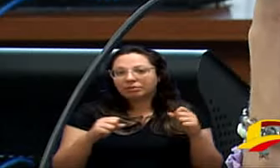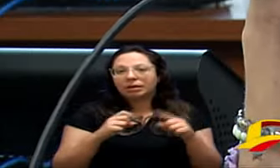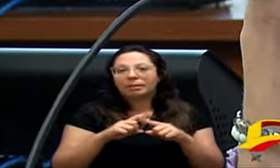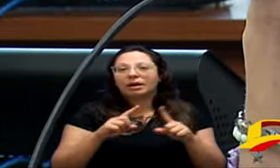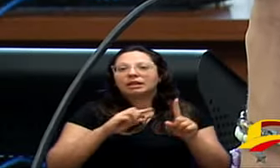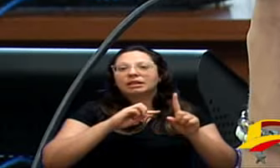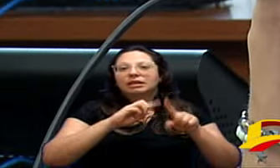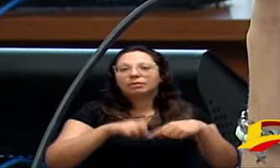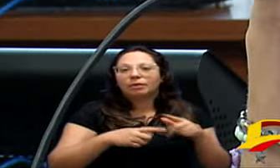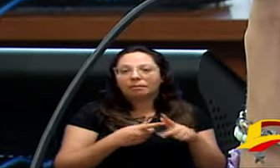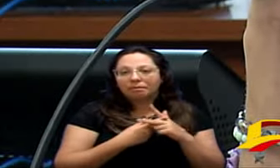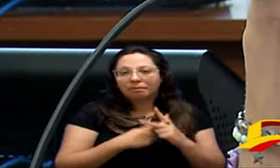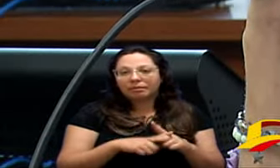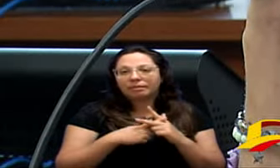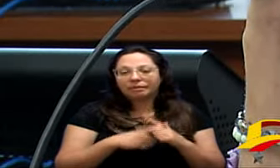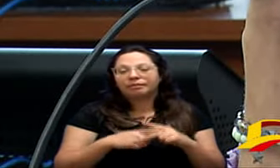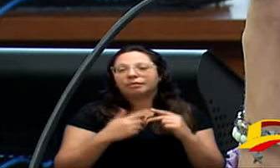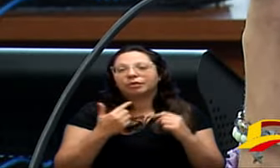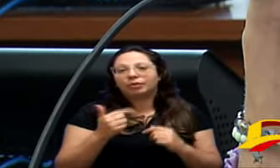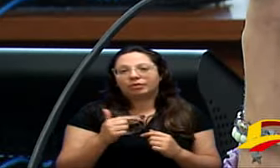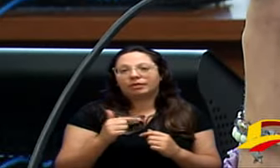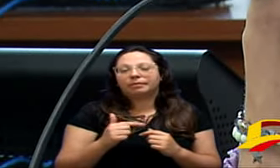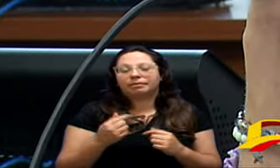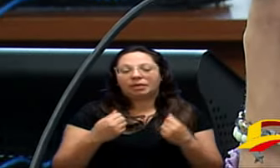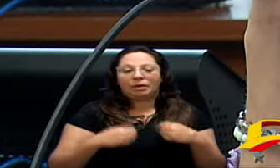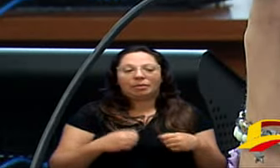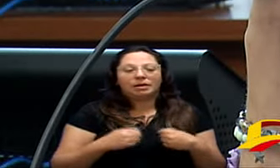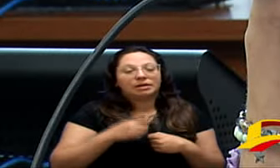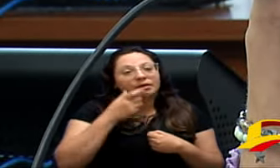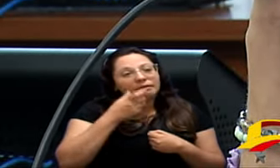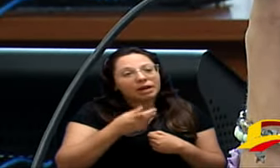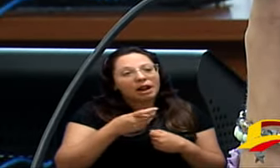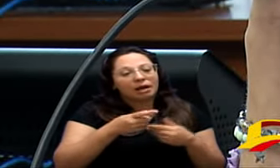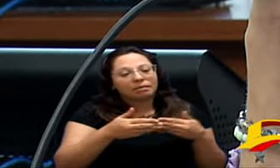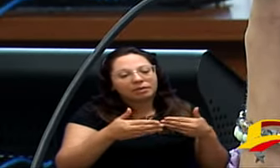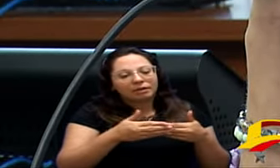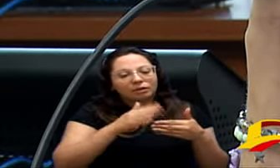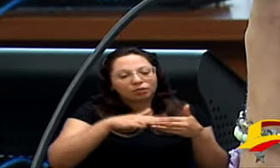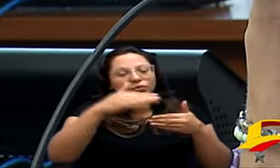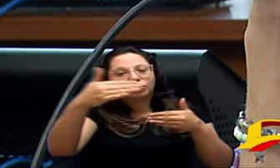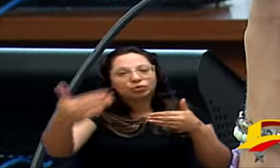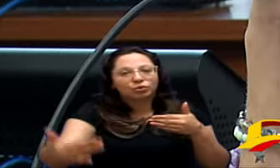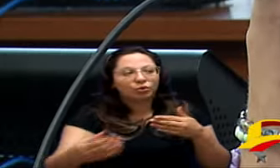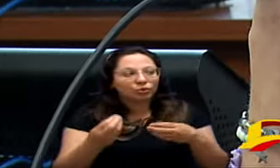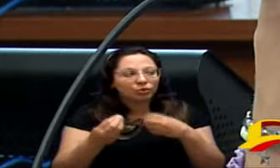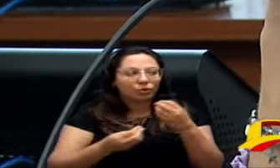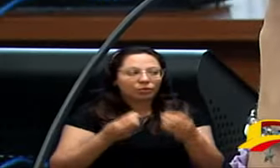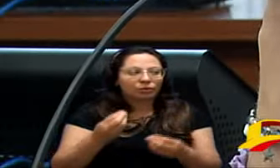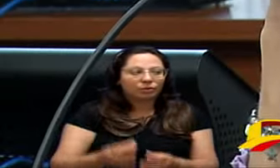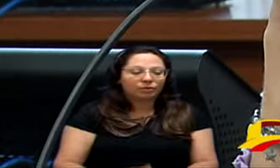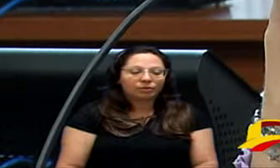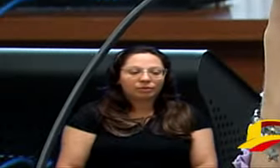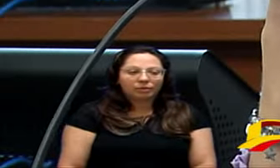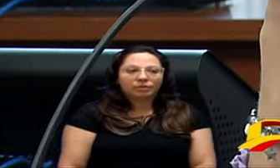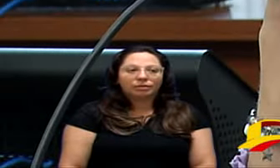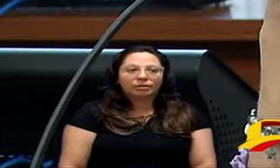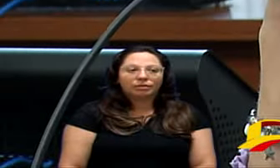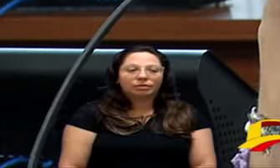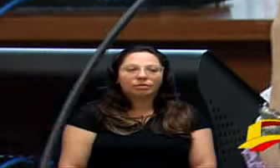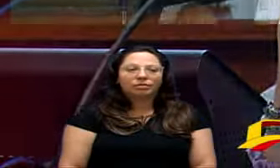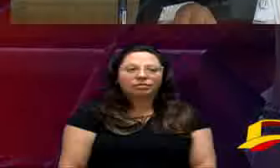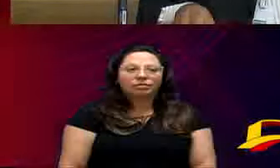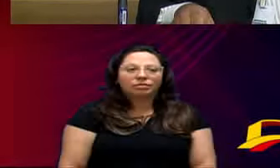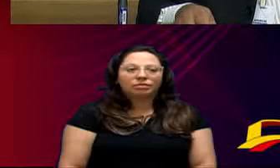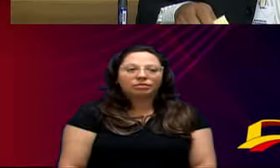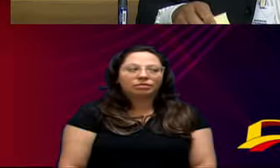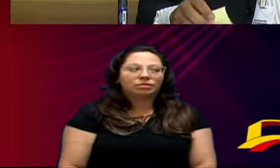manutenção A gente precisa aí de ter uma visão a médio e longo prazo esperar trocar os recadinhos